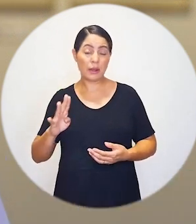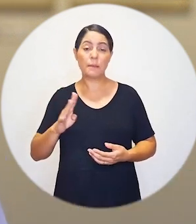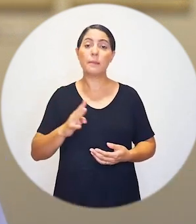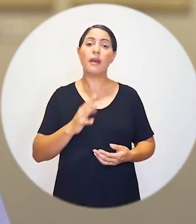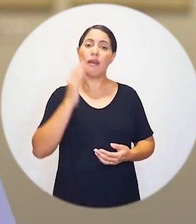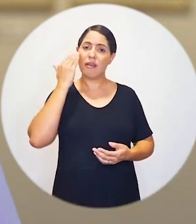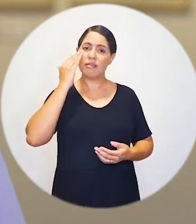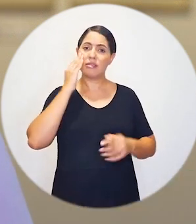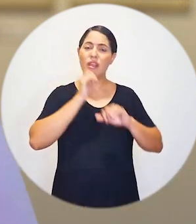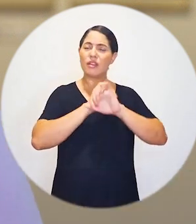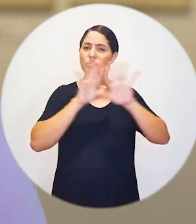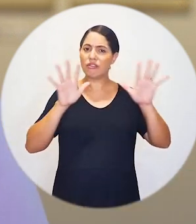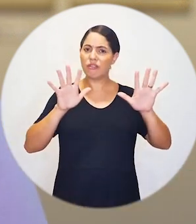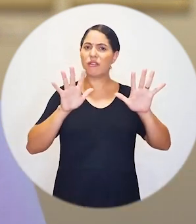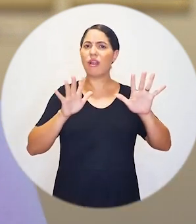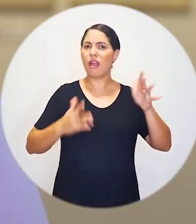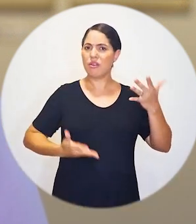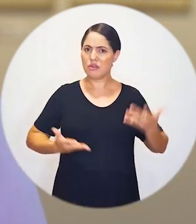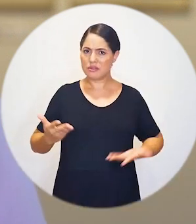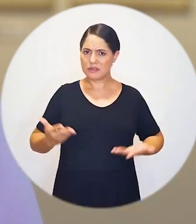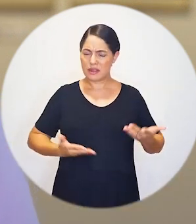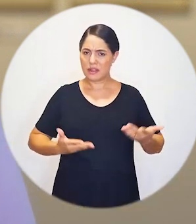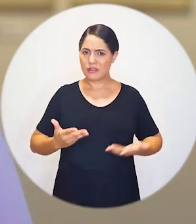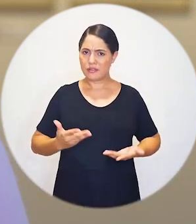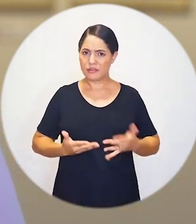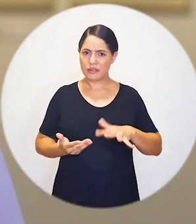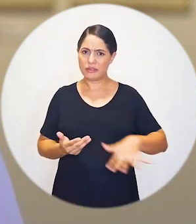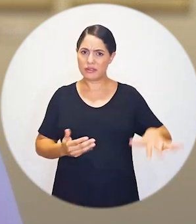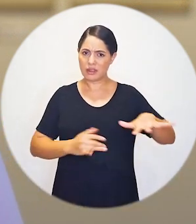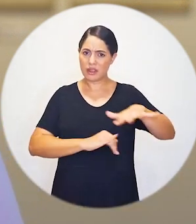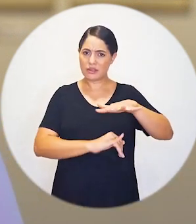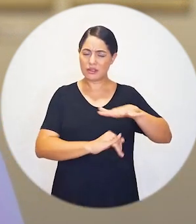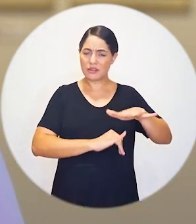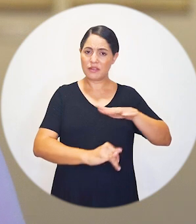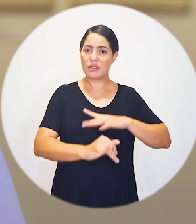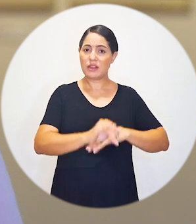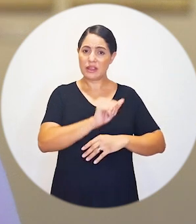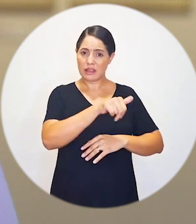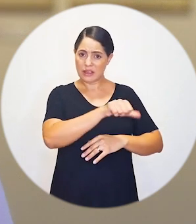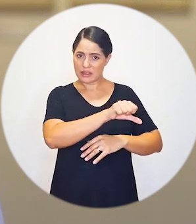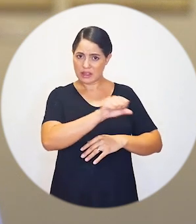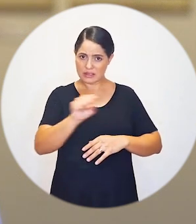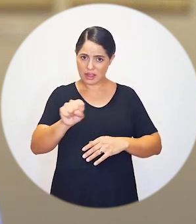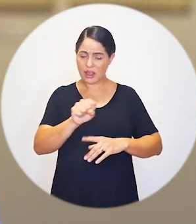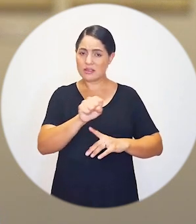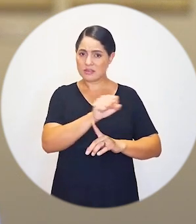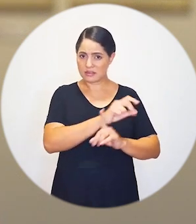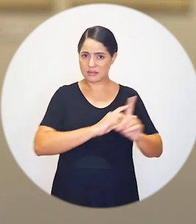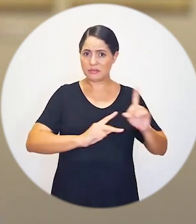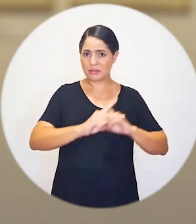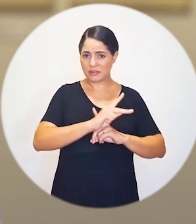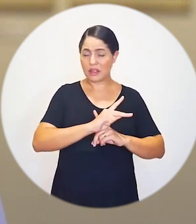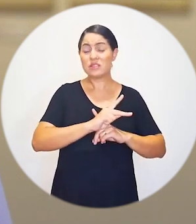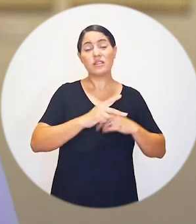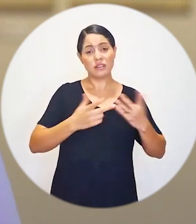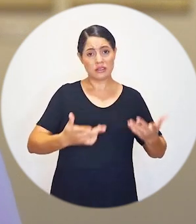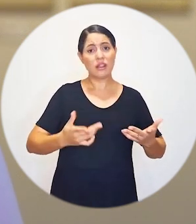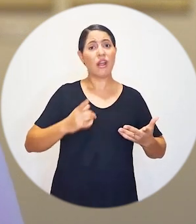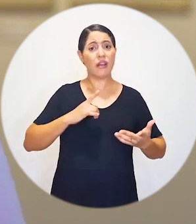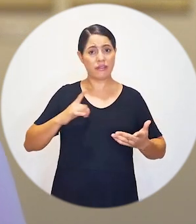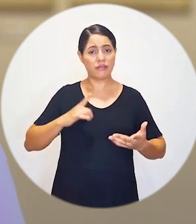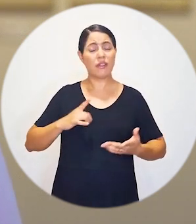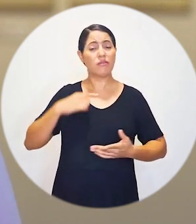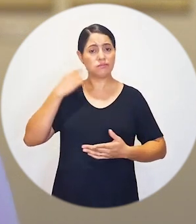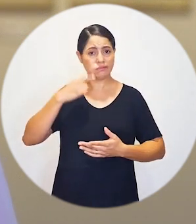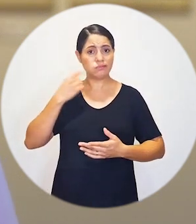que o pleno funcionamento dos serviços oferecidos pelo Instituto Nacional do Seguro Social tem a ver com o zelo pelas prerrogativas